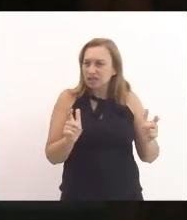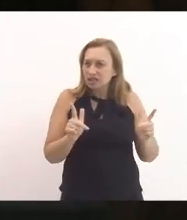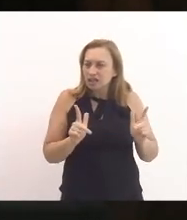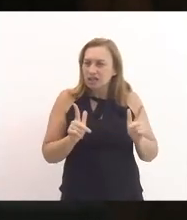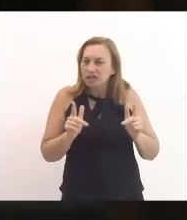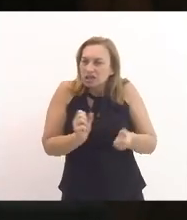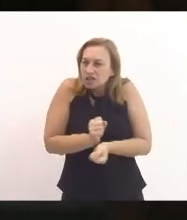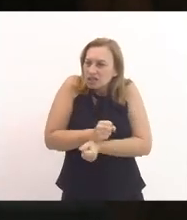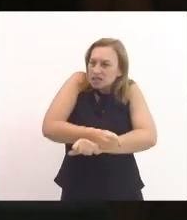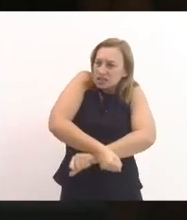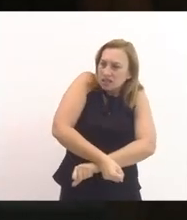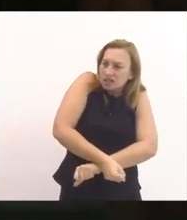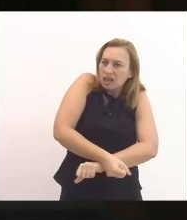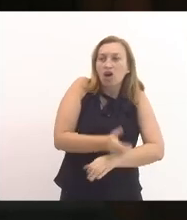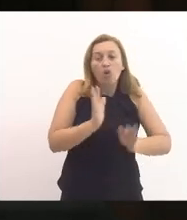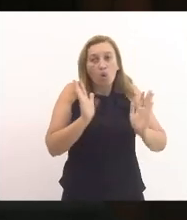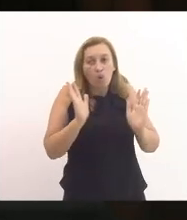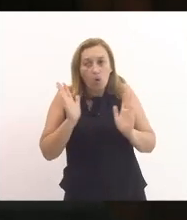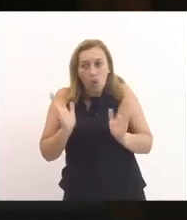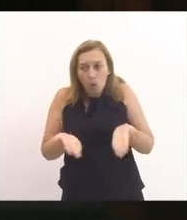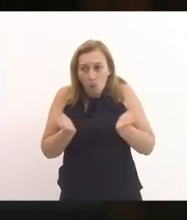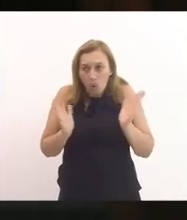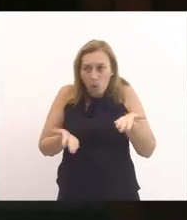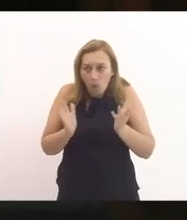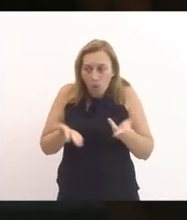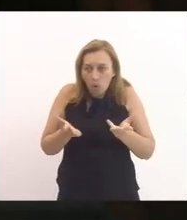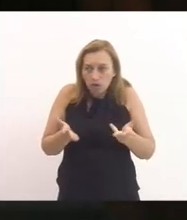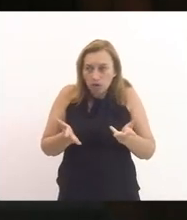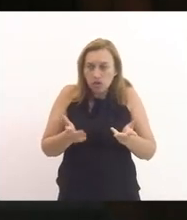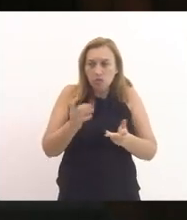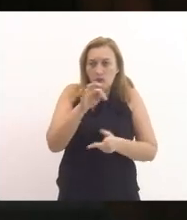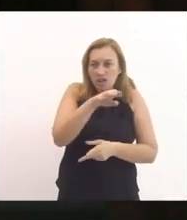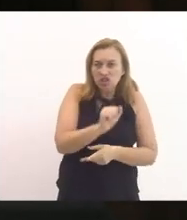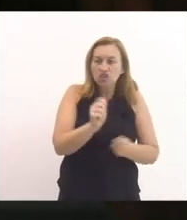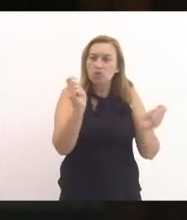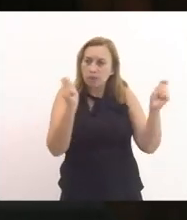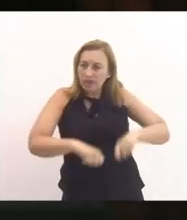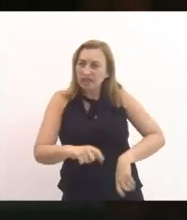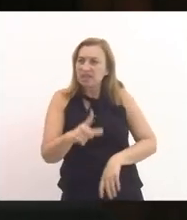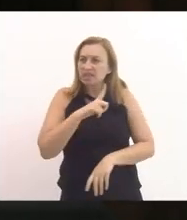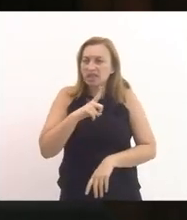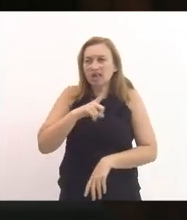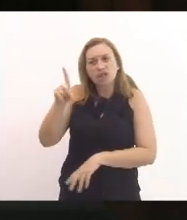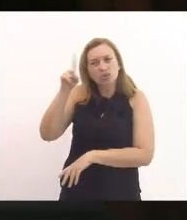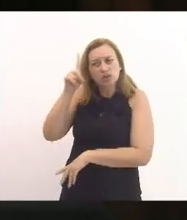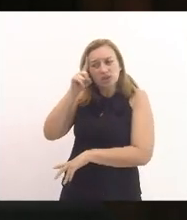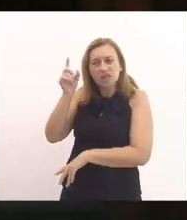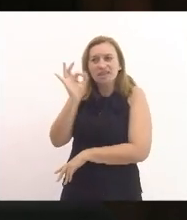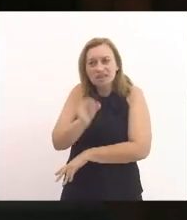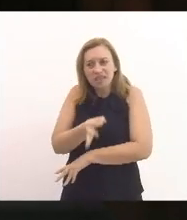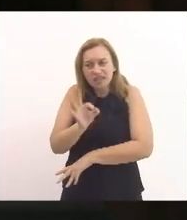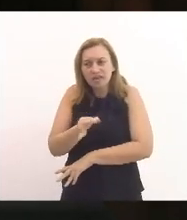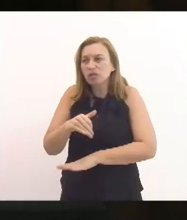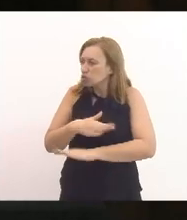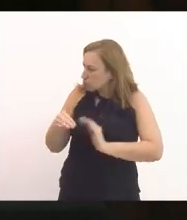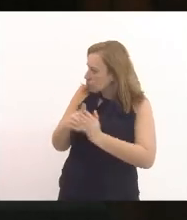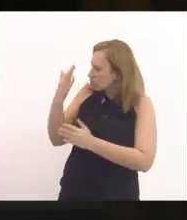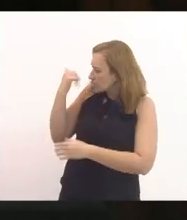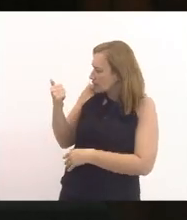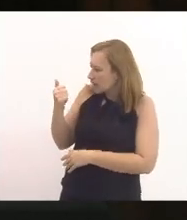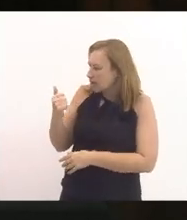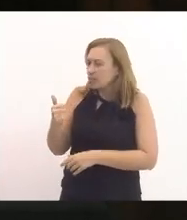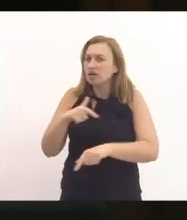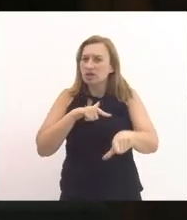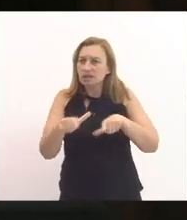posição em que em que os agentes eles podem eles têm competência e no dia a dia eles de fato exercem Todos sabem disso